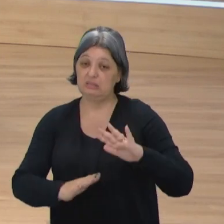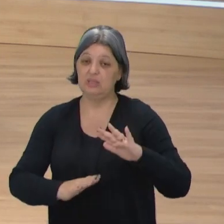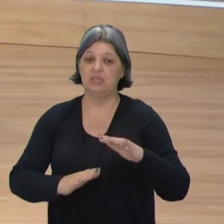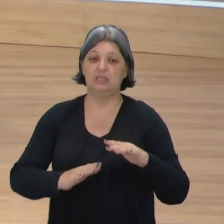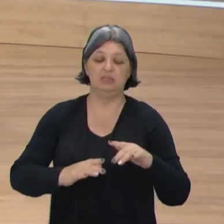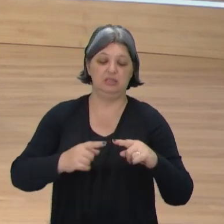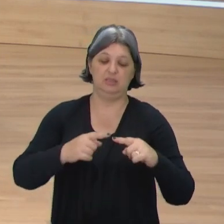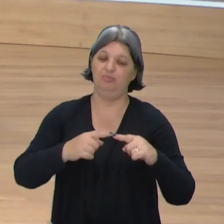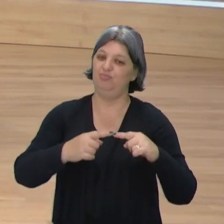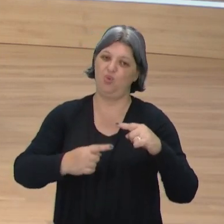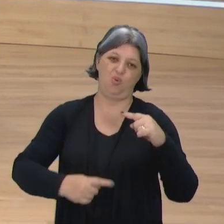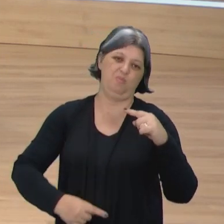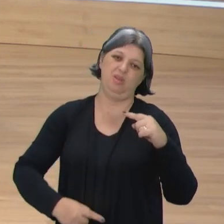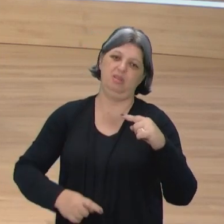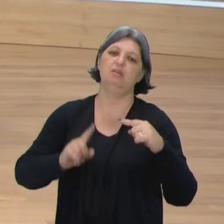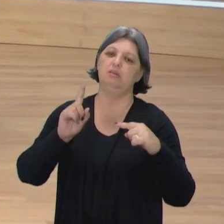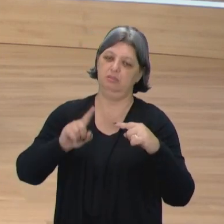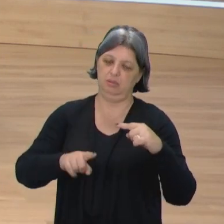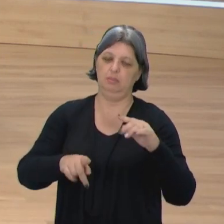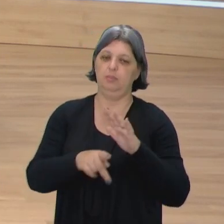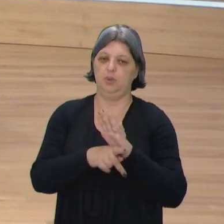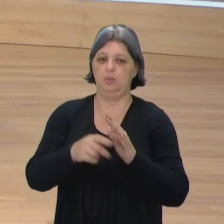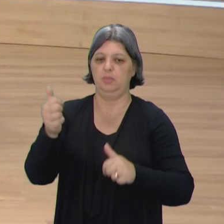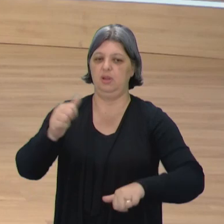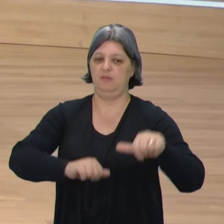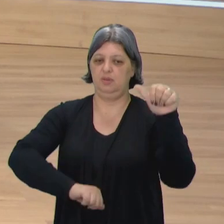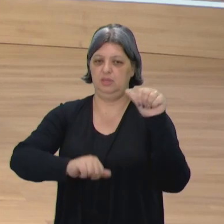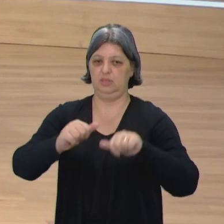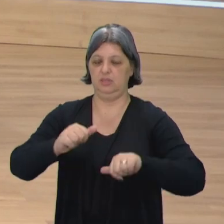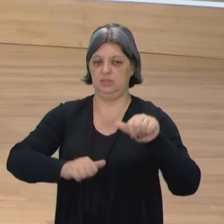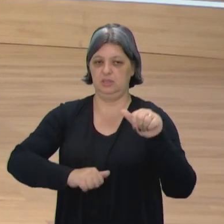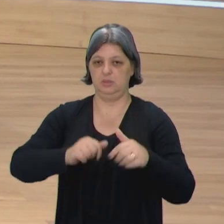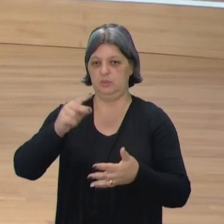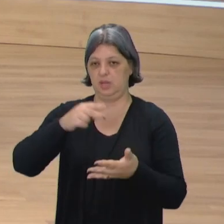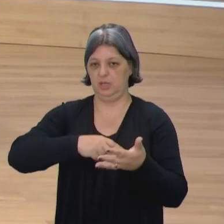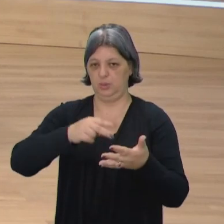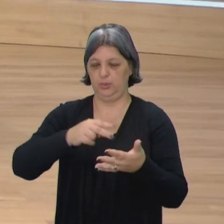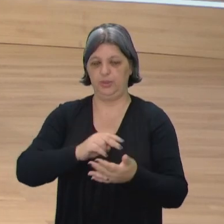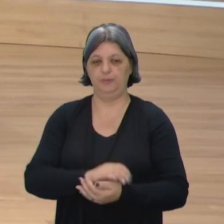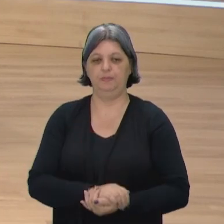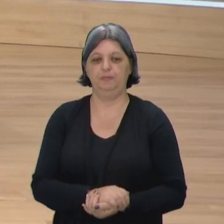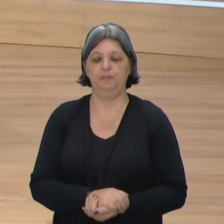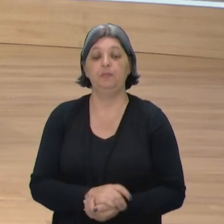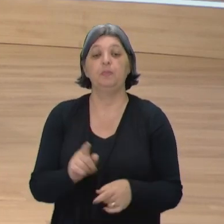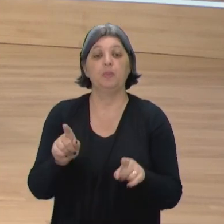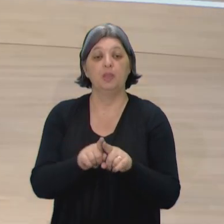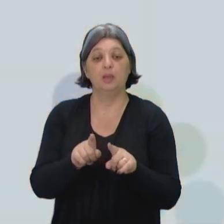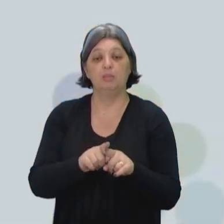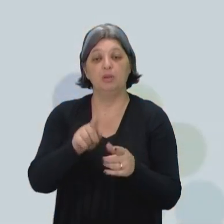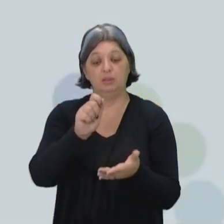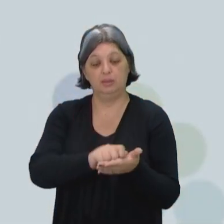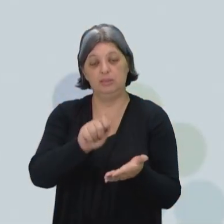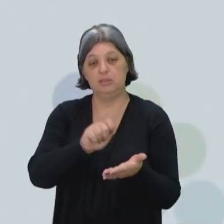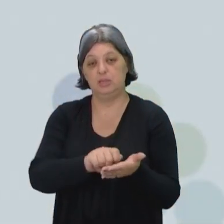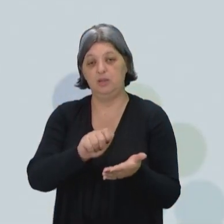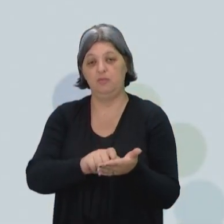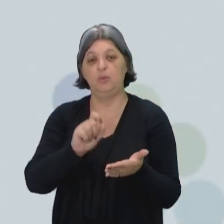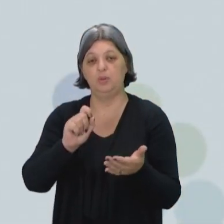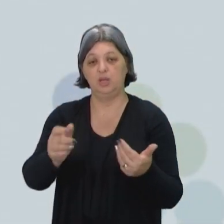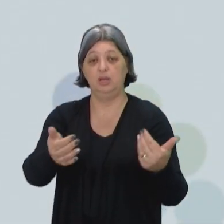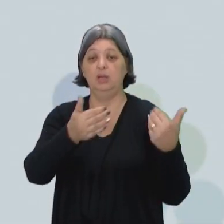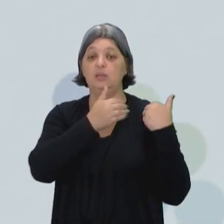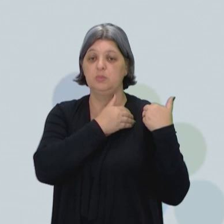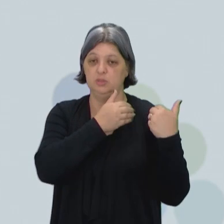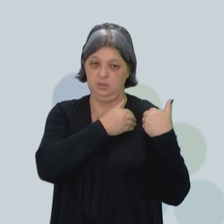Fazer suas análises críticas, é isso mesmo. Próxima etapa é essa daqui, ó. Escrever com responsabilidade. Então,